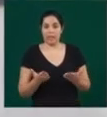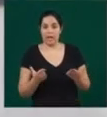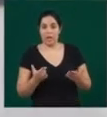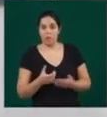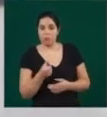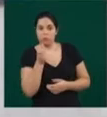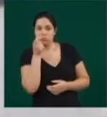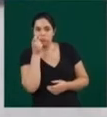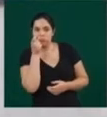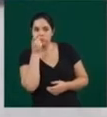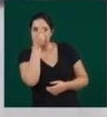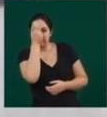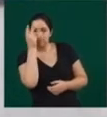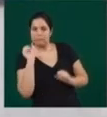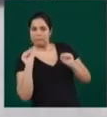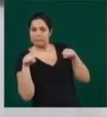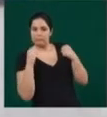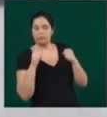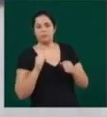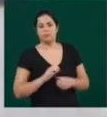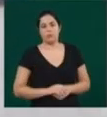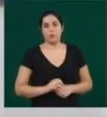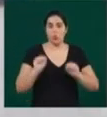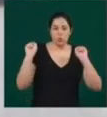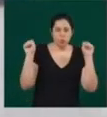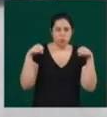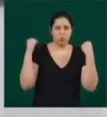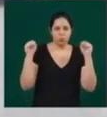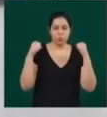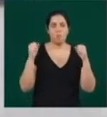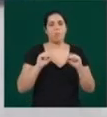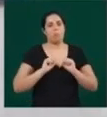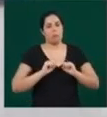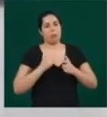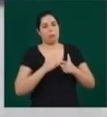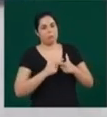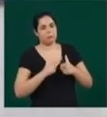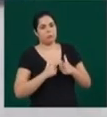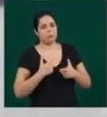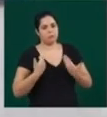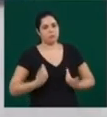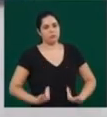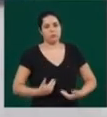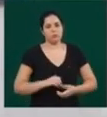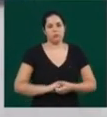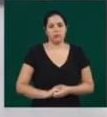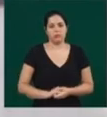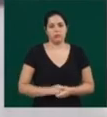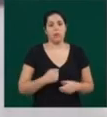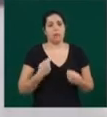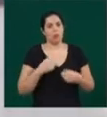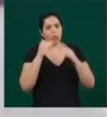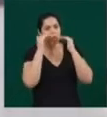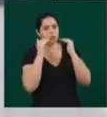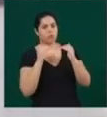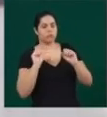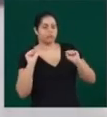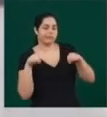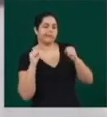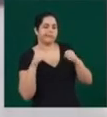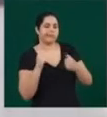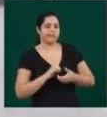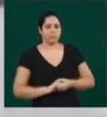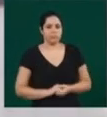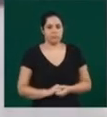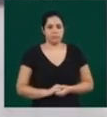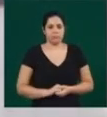alerta para quem treina. Excesso de exercícios pode causar lesões graves. Os limites do corpo devem ser respeitados também na prática de exercícios